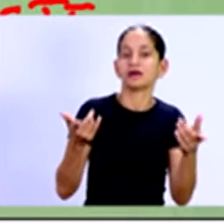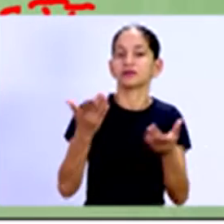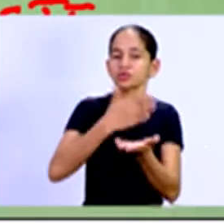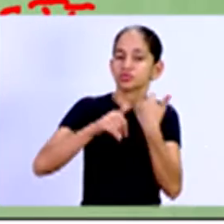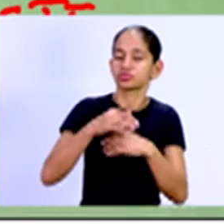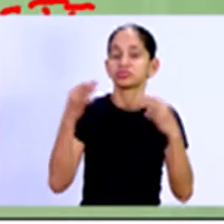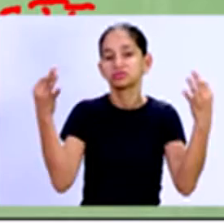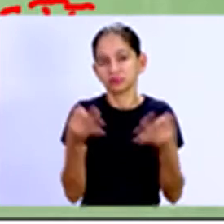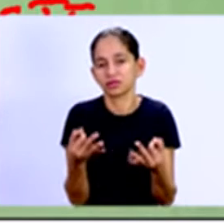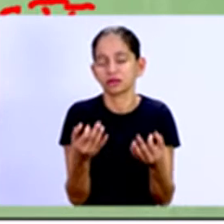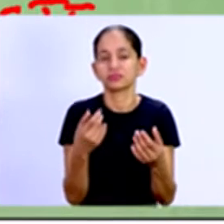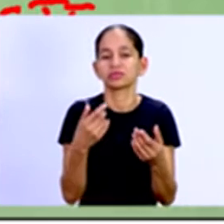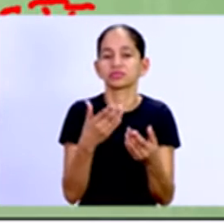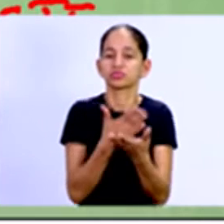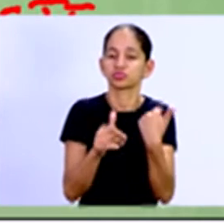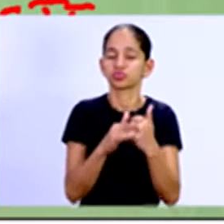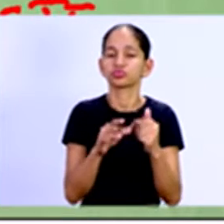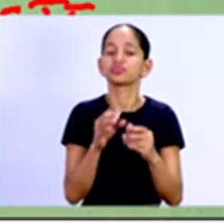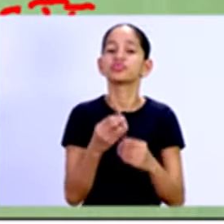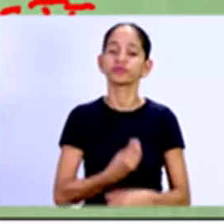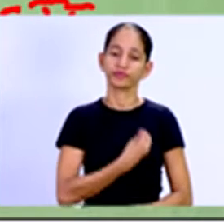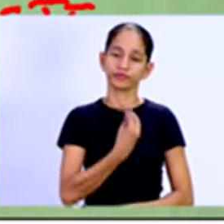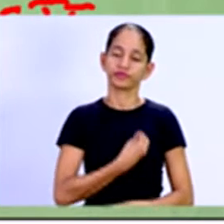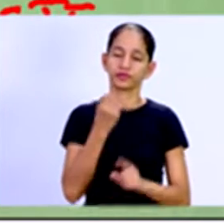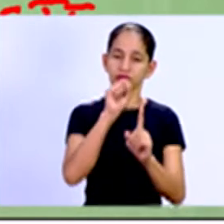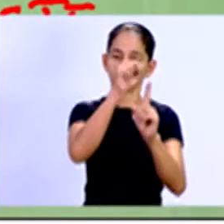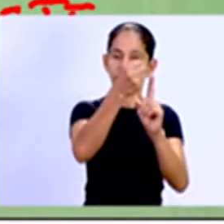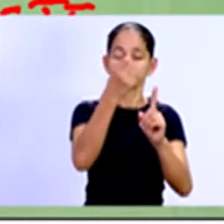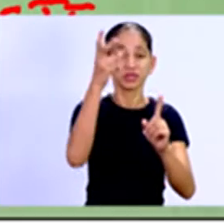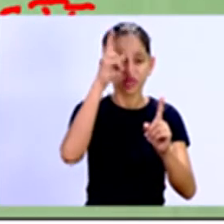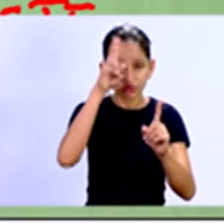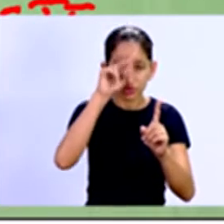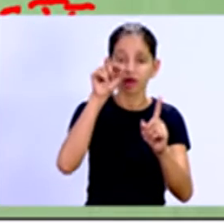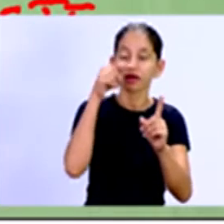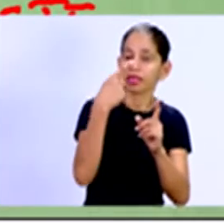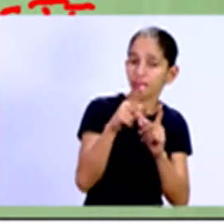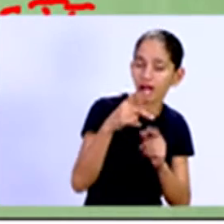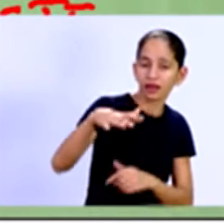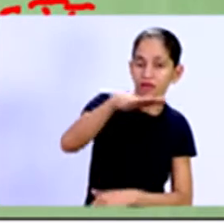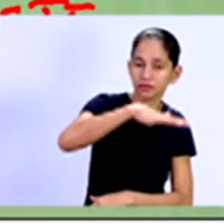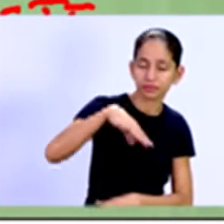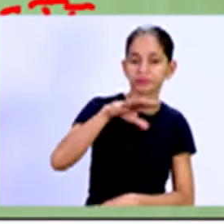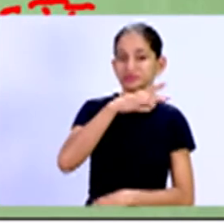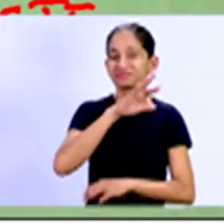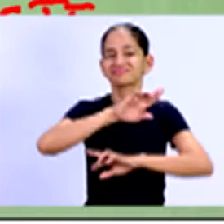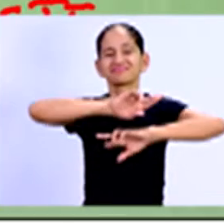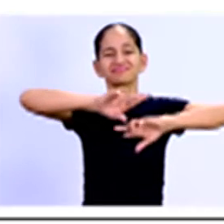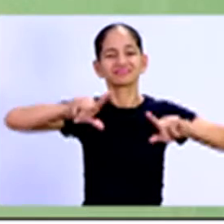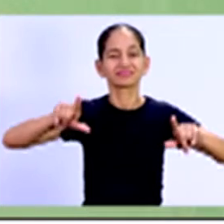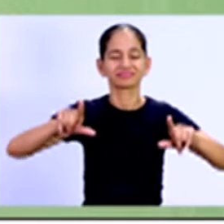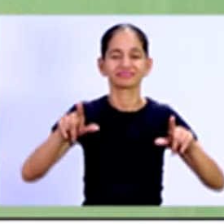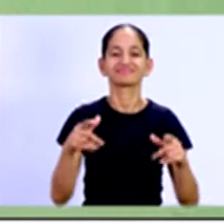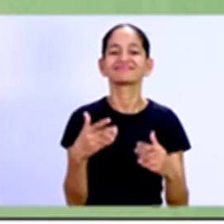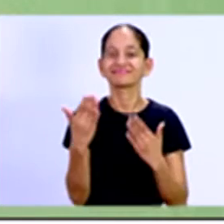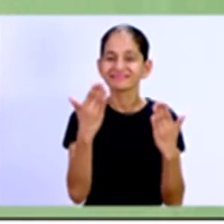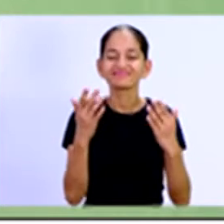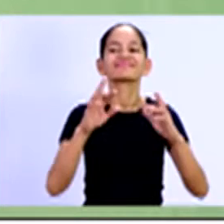da cultura e a partir da história. Então, é uma concepção bem diferente da de Kant.